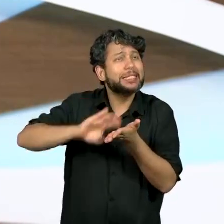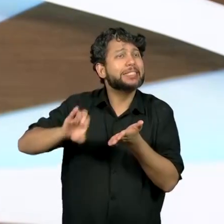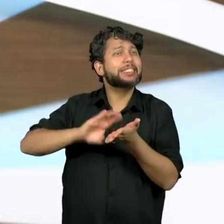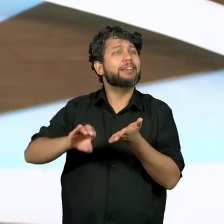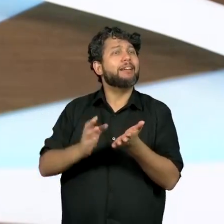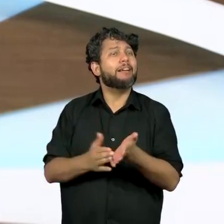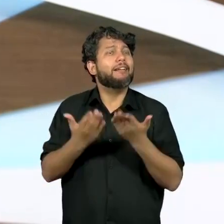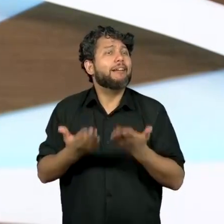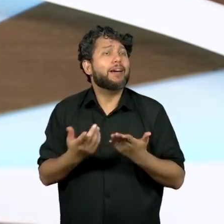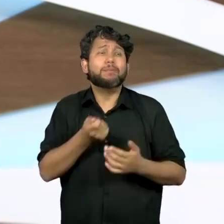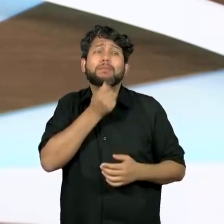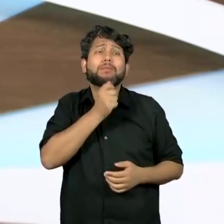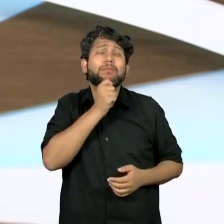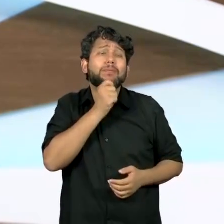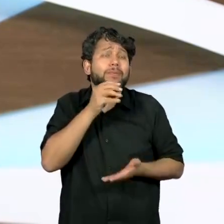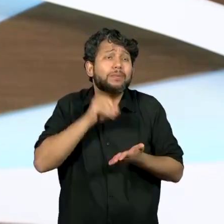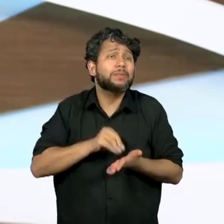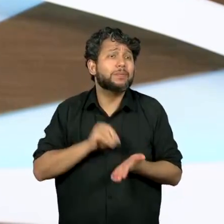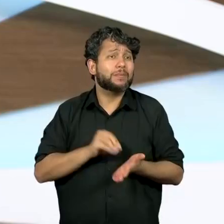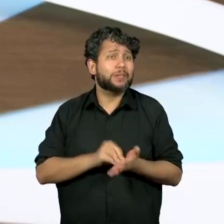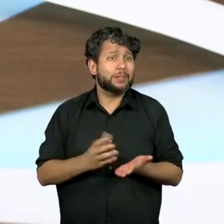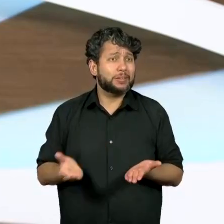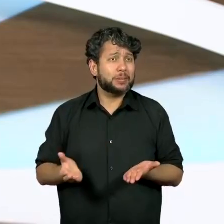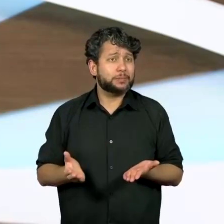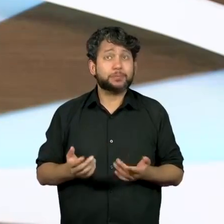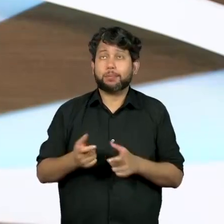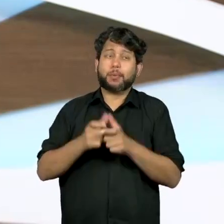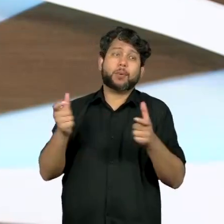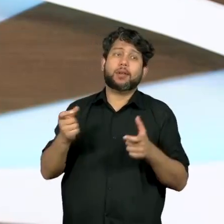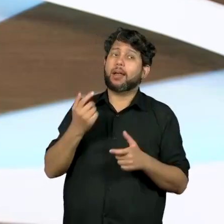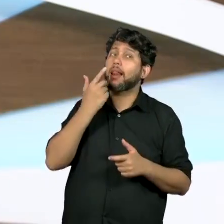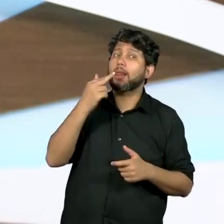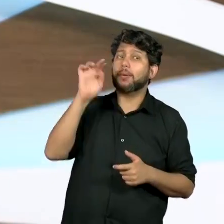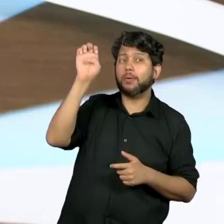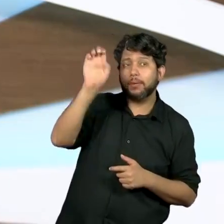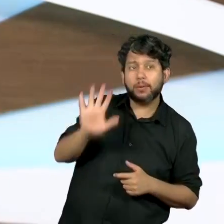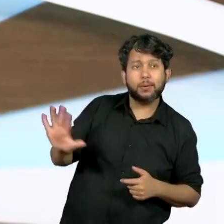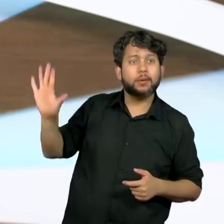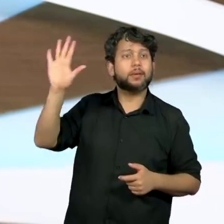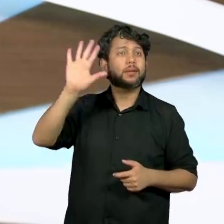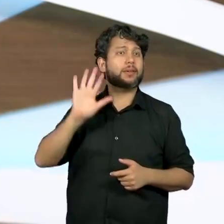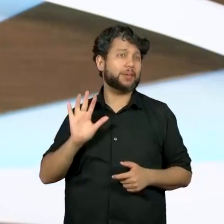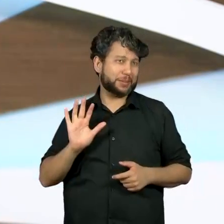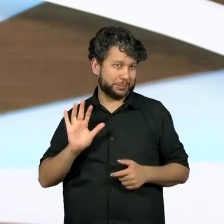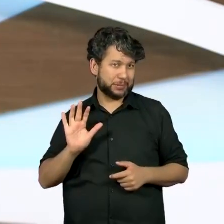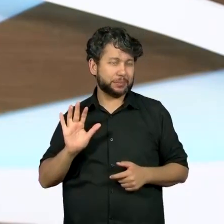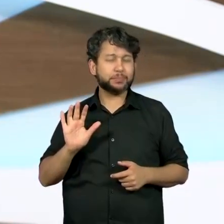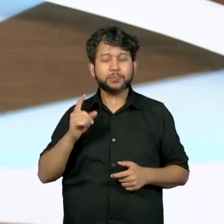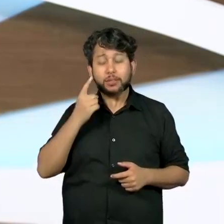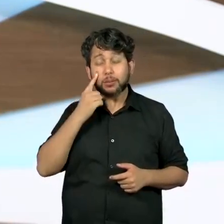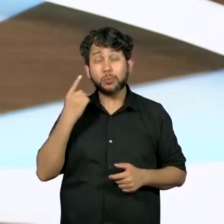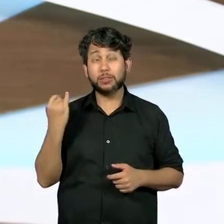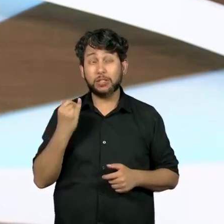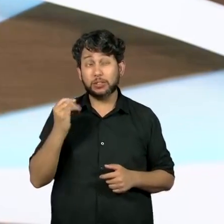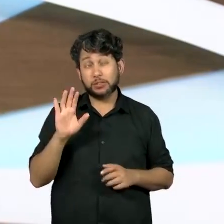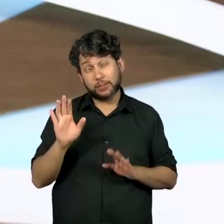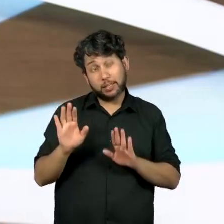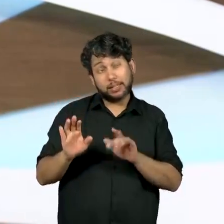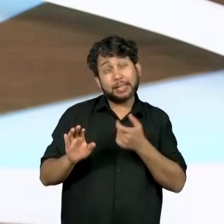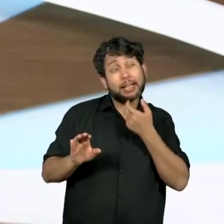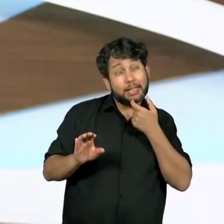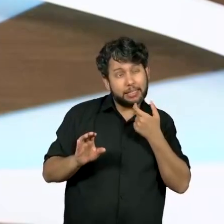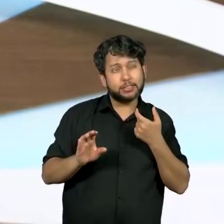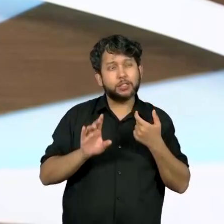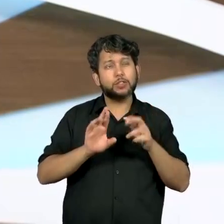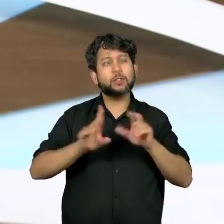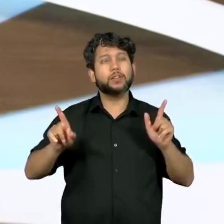como grande parte das línguas europeias, com a pequena exceção de inglês,